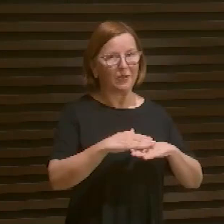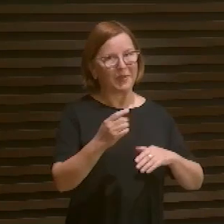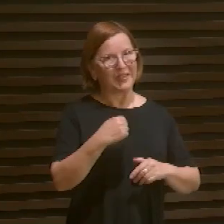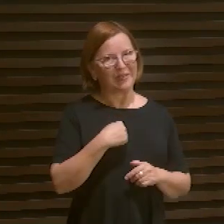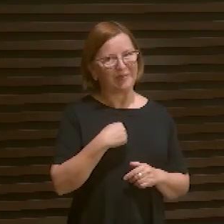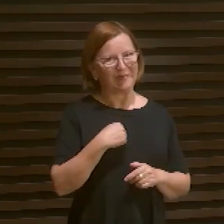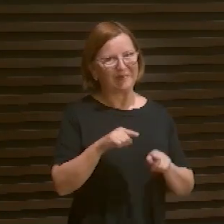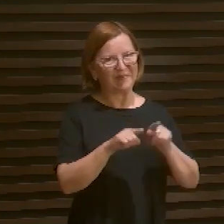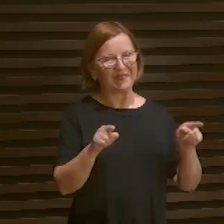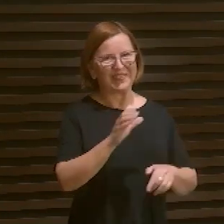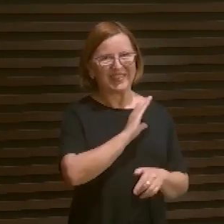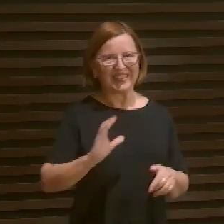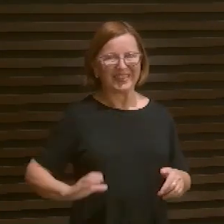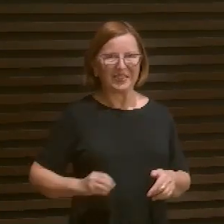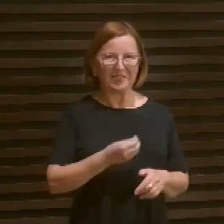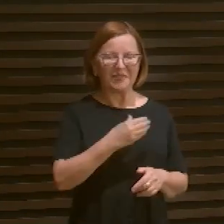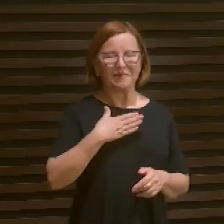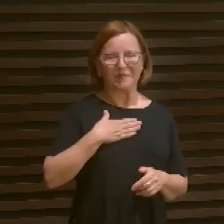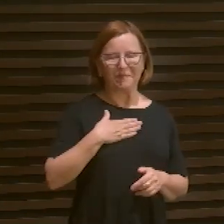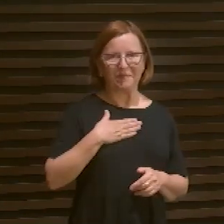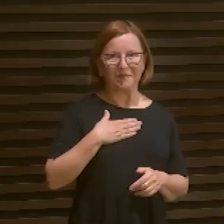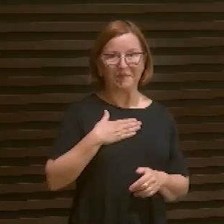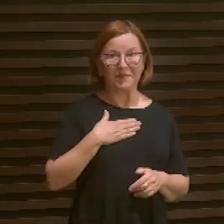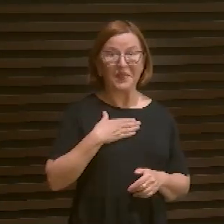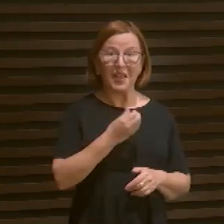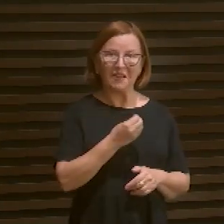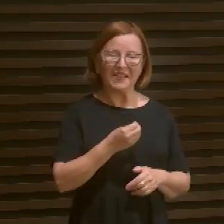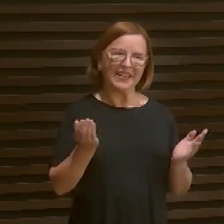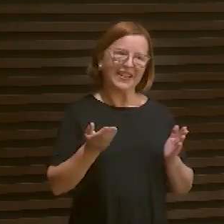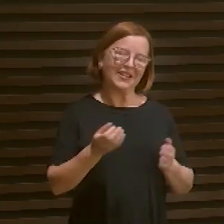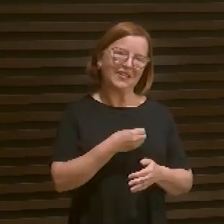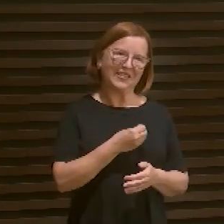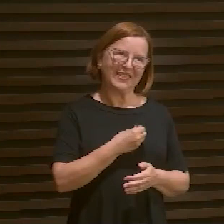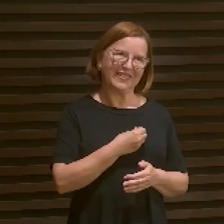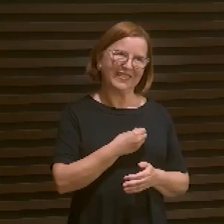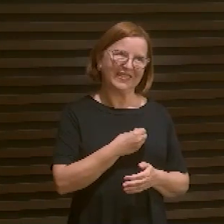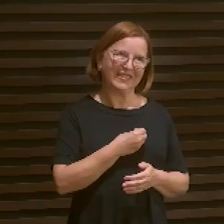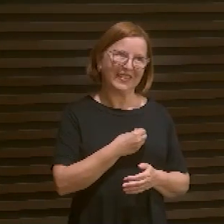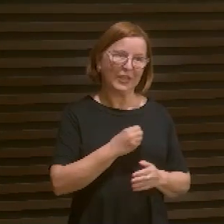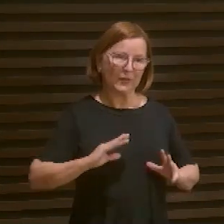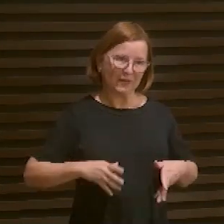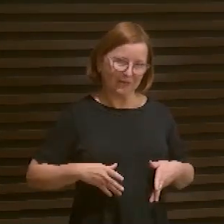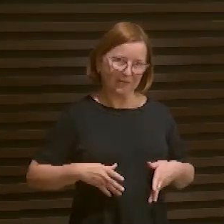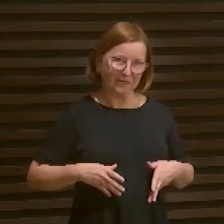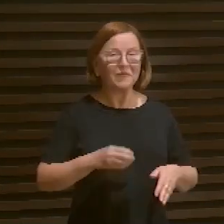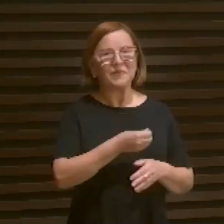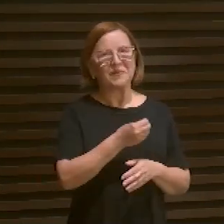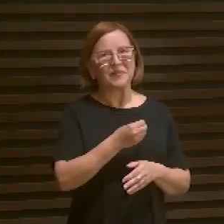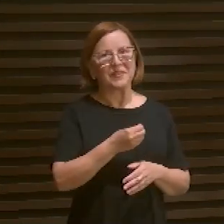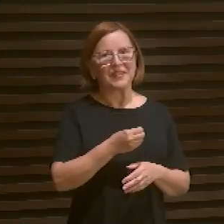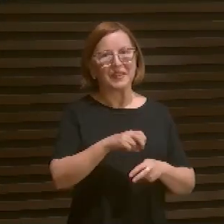eu, mas Cristo vive em mim. E a vida que agora vivo na carne, vivo-a